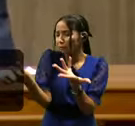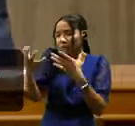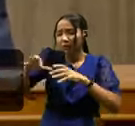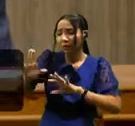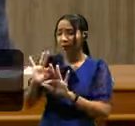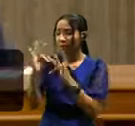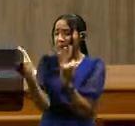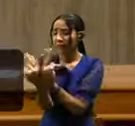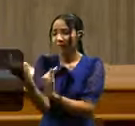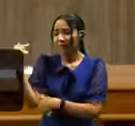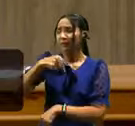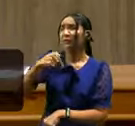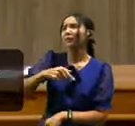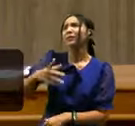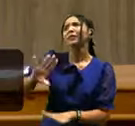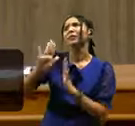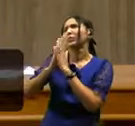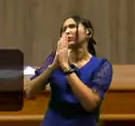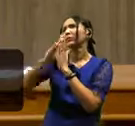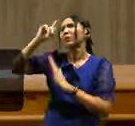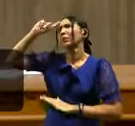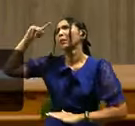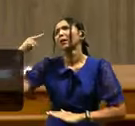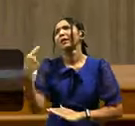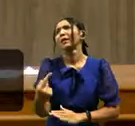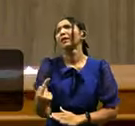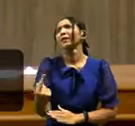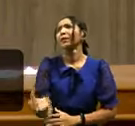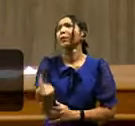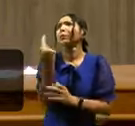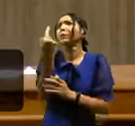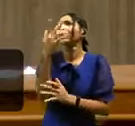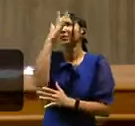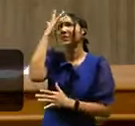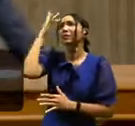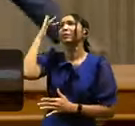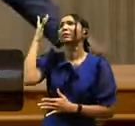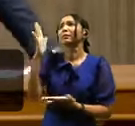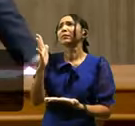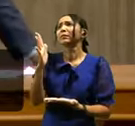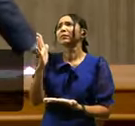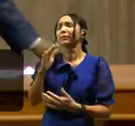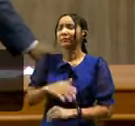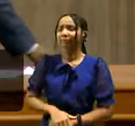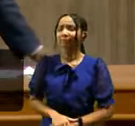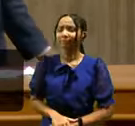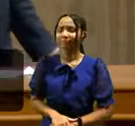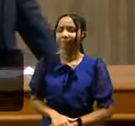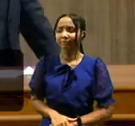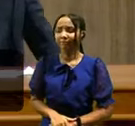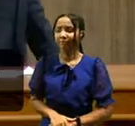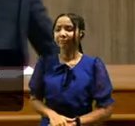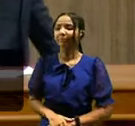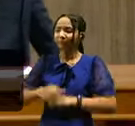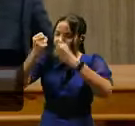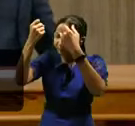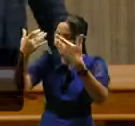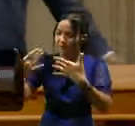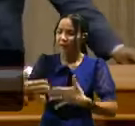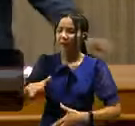inferno Manda alguém levantar dos dos Mortos